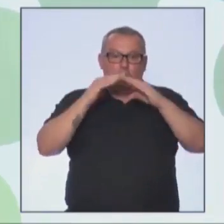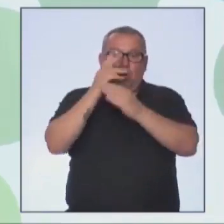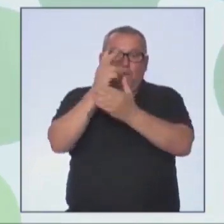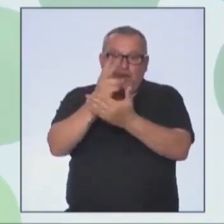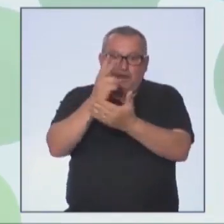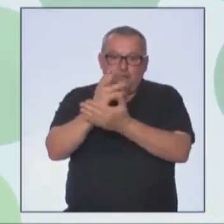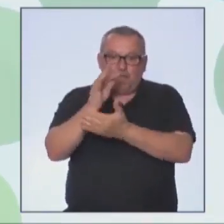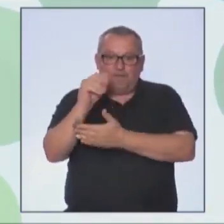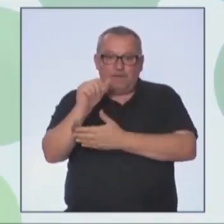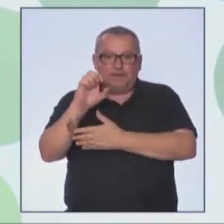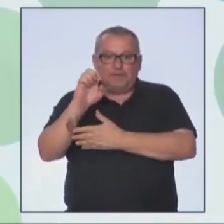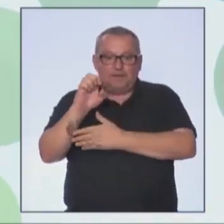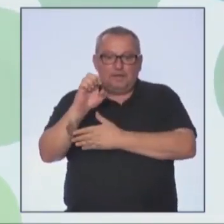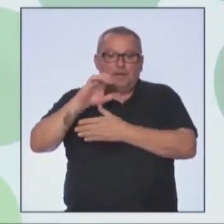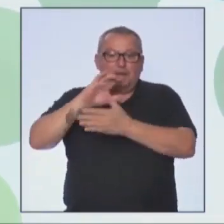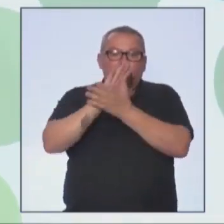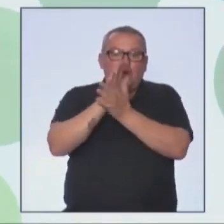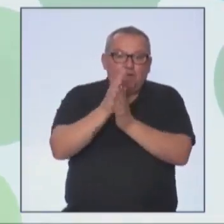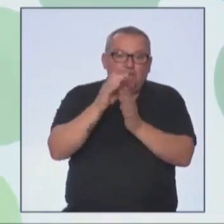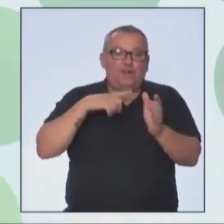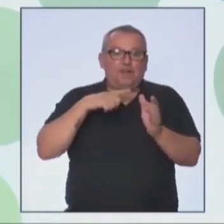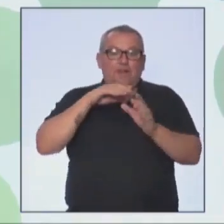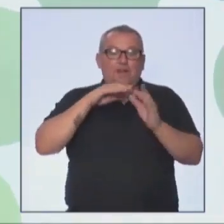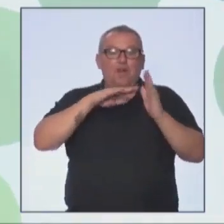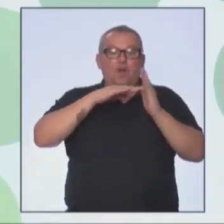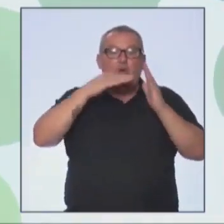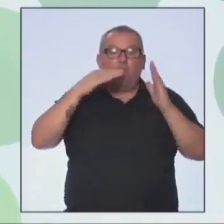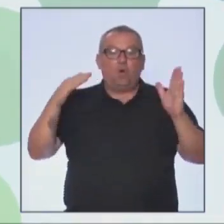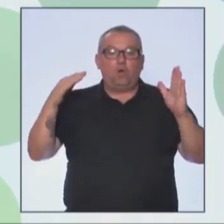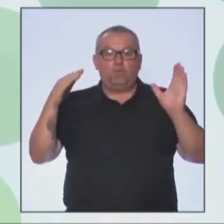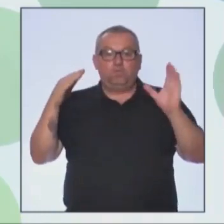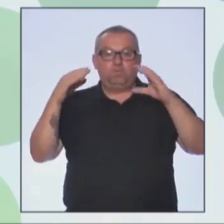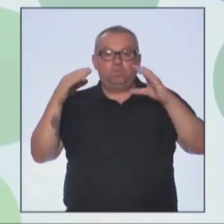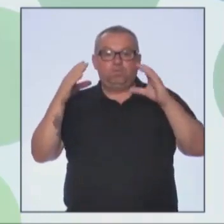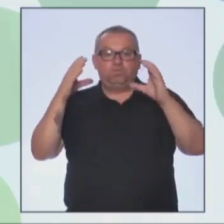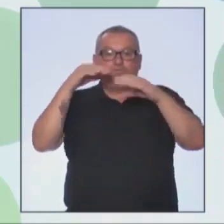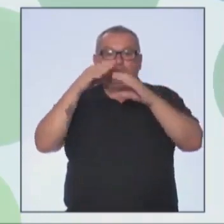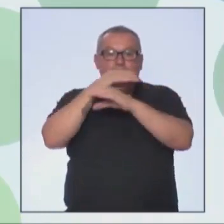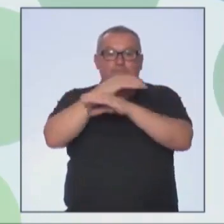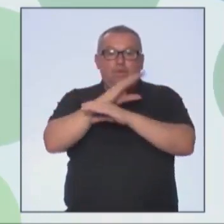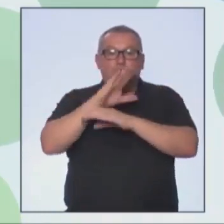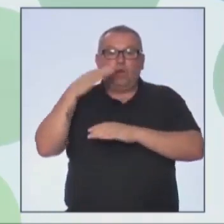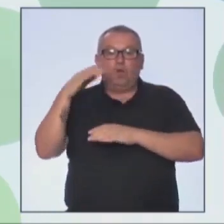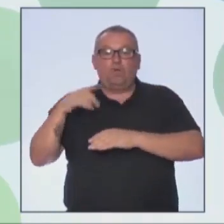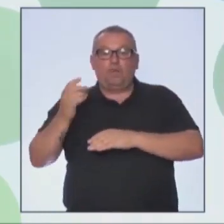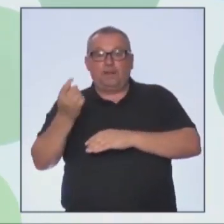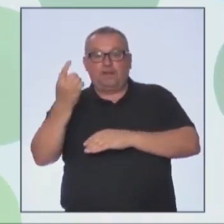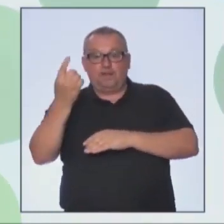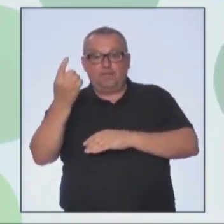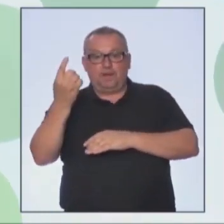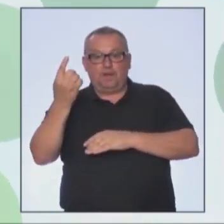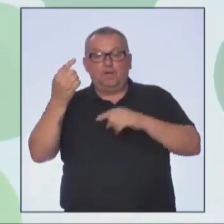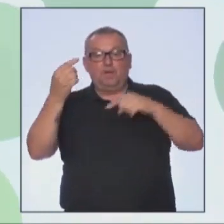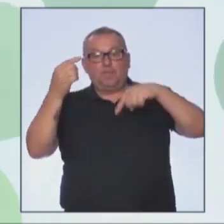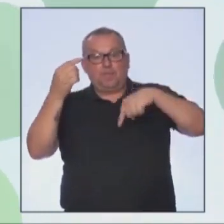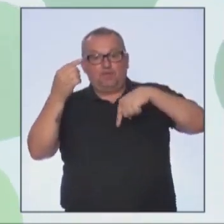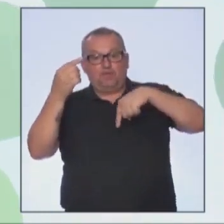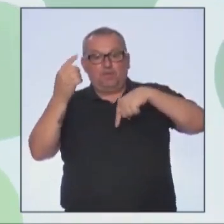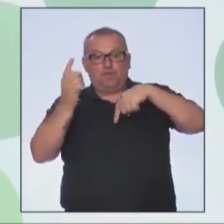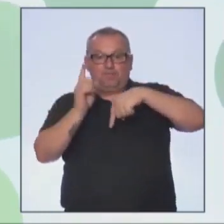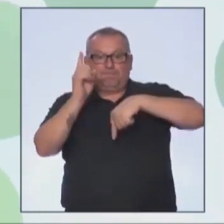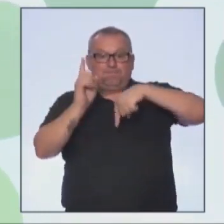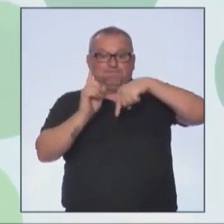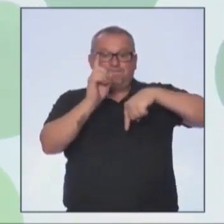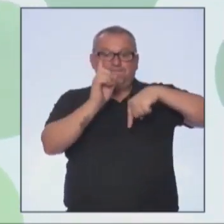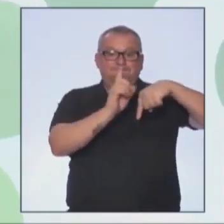mesma fase, na destrutiva a gente vai ter ondas com fase opostas. Então, enquanto uma está para cima, a outra tem que estar para baixo. E quando